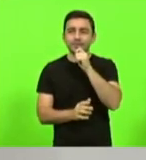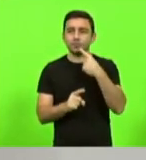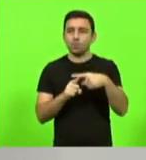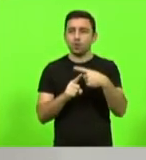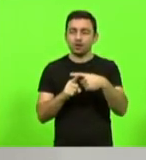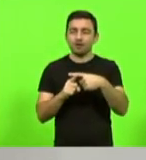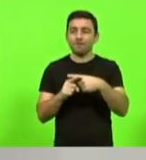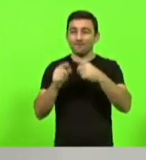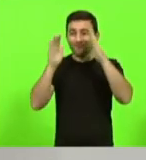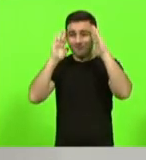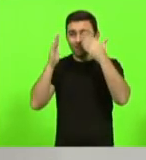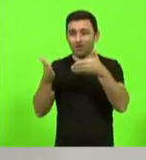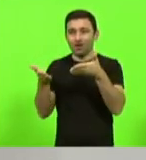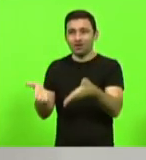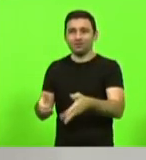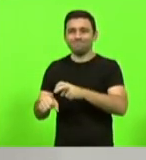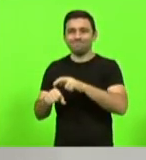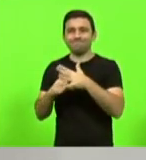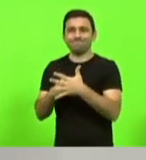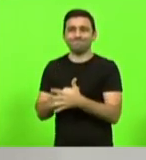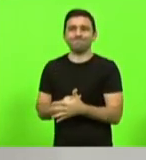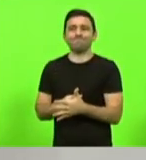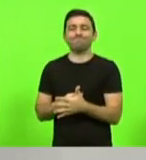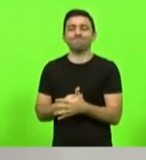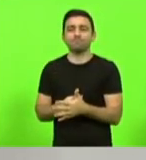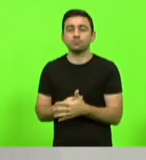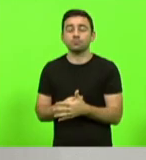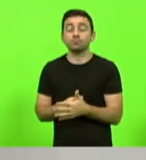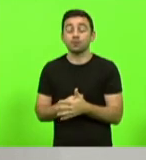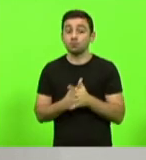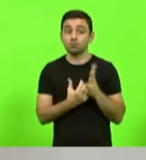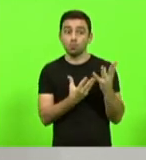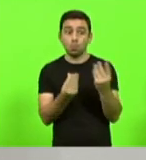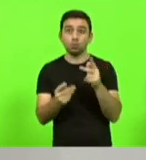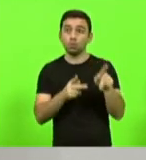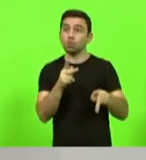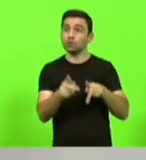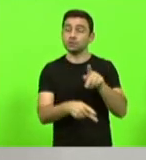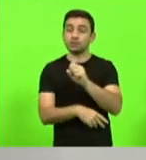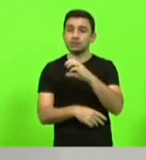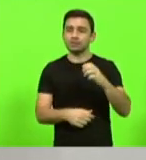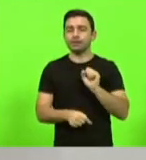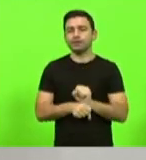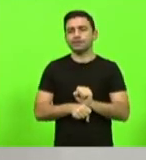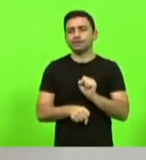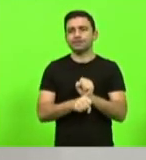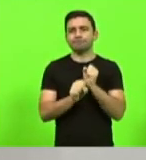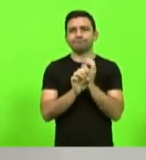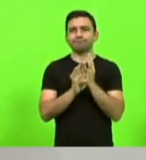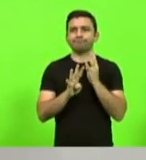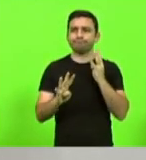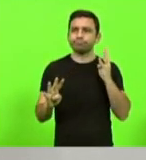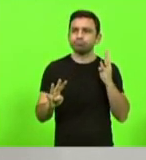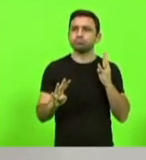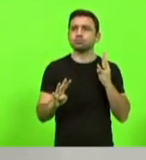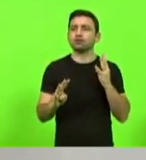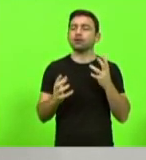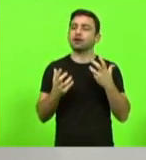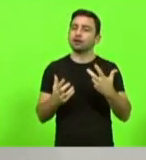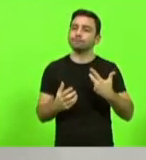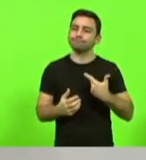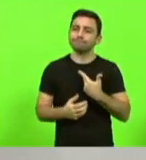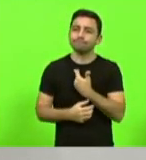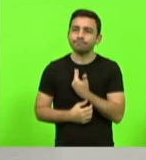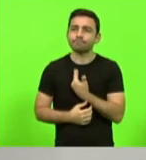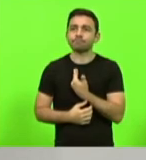combate ao coronavírus. Muitos catarinenses aguardam com ansiedade a realização destas